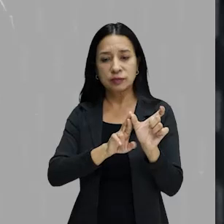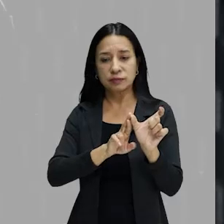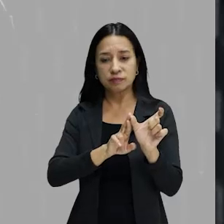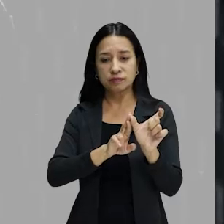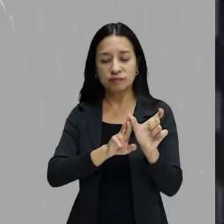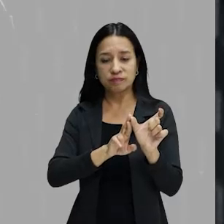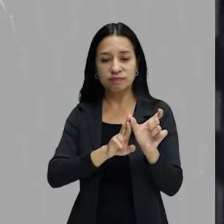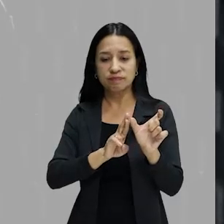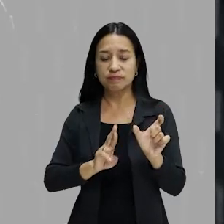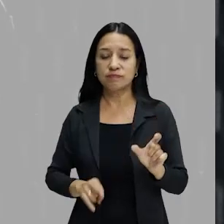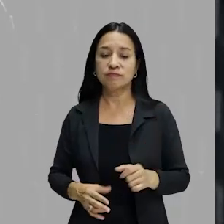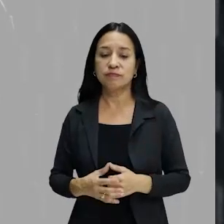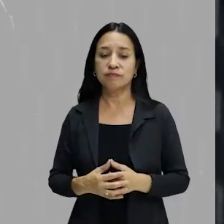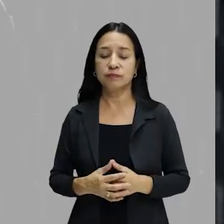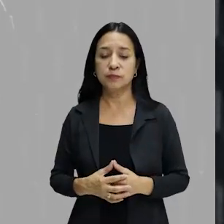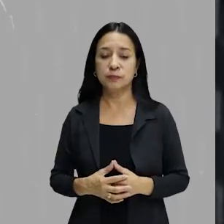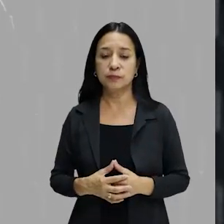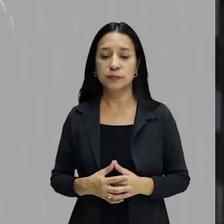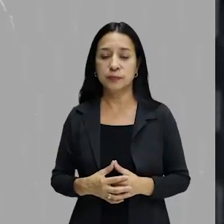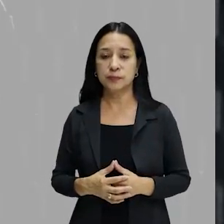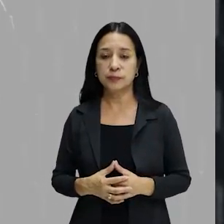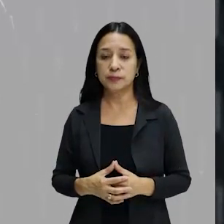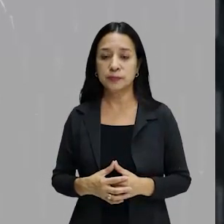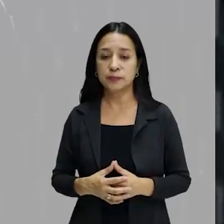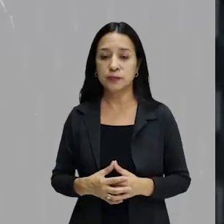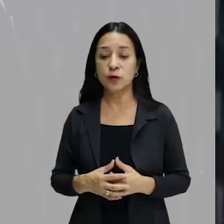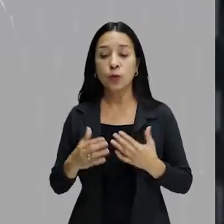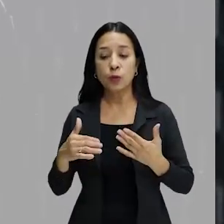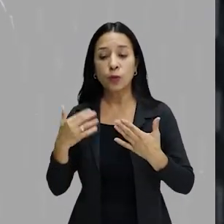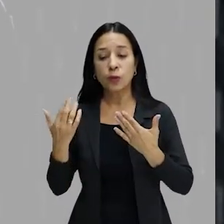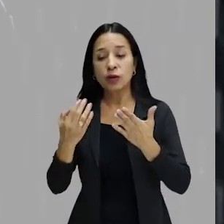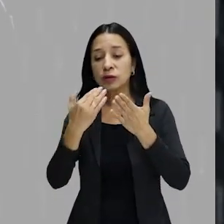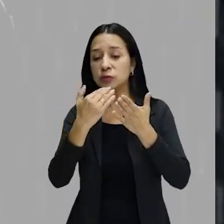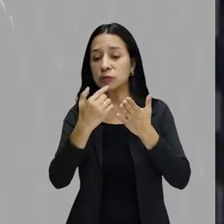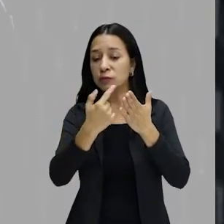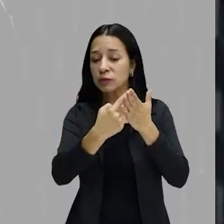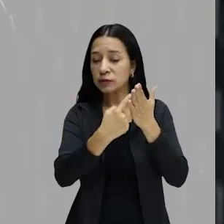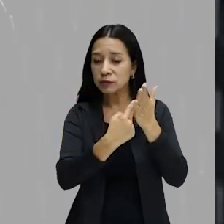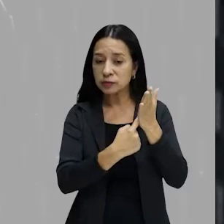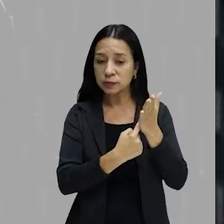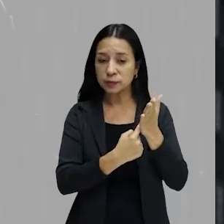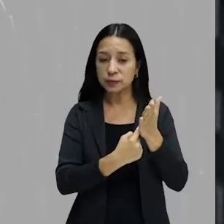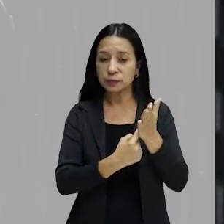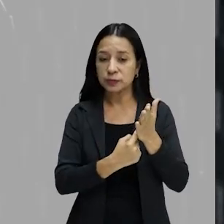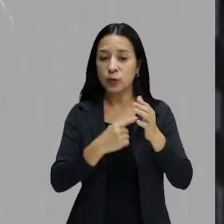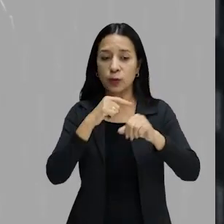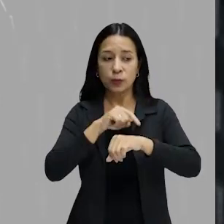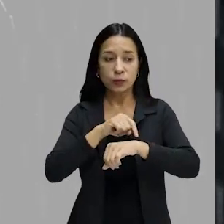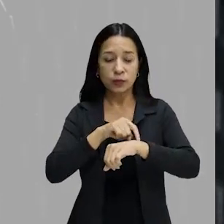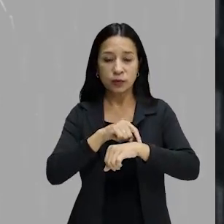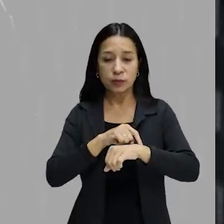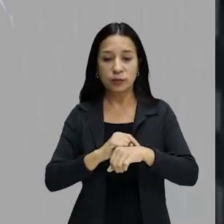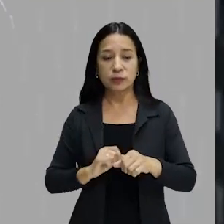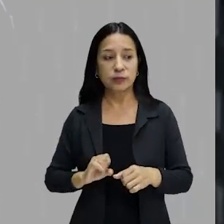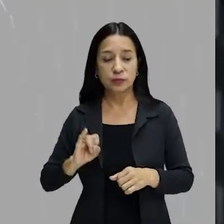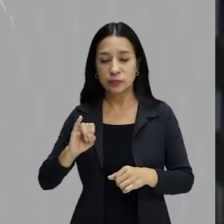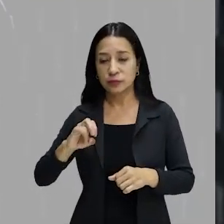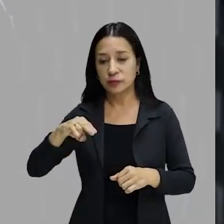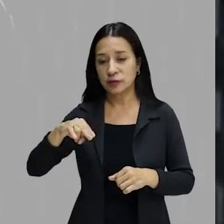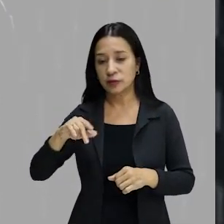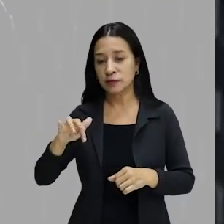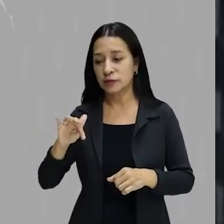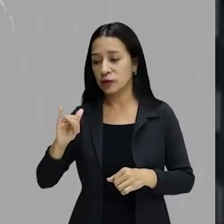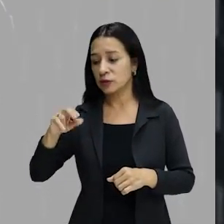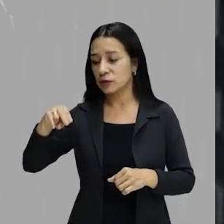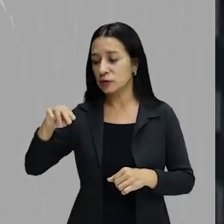vai dizer, tá certo? Ao planejar, quando planejar, tempo. Planejar está no infinitivo, oração